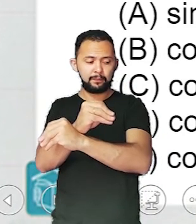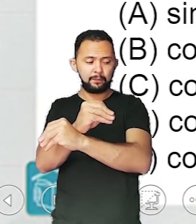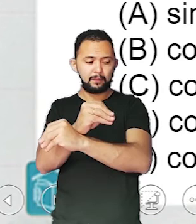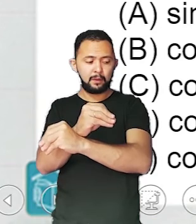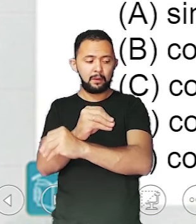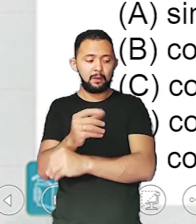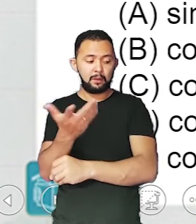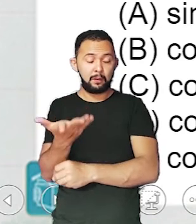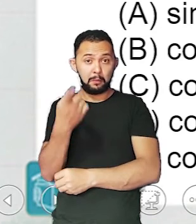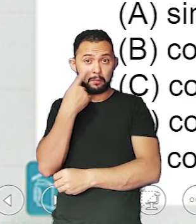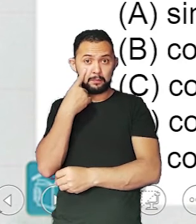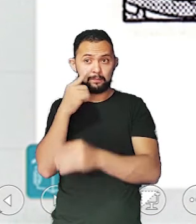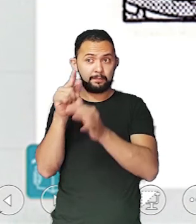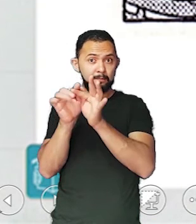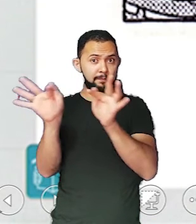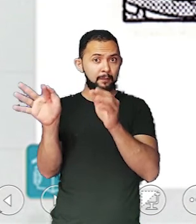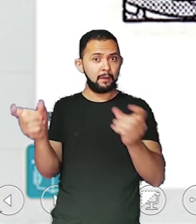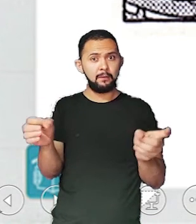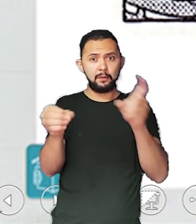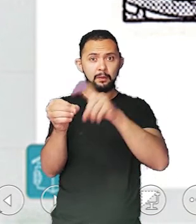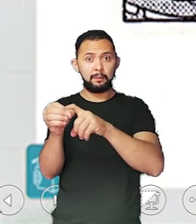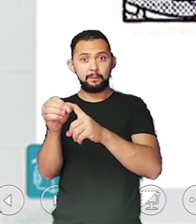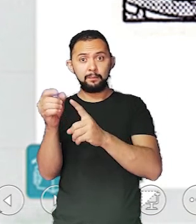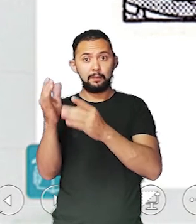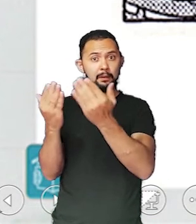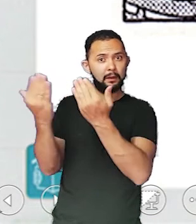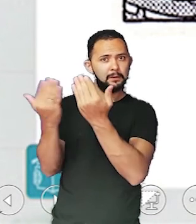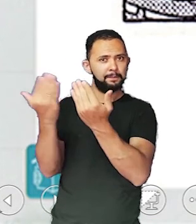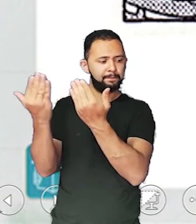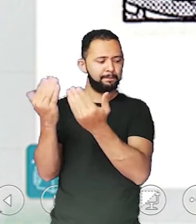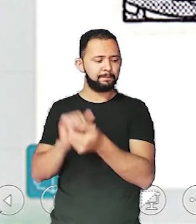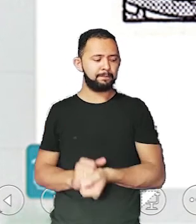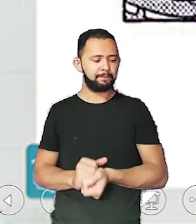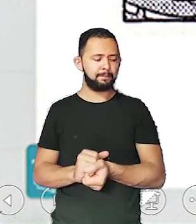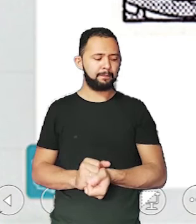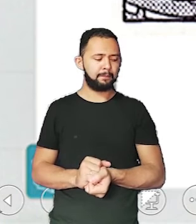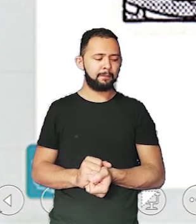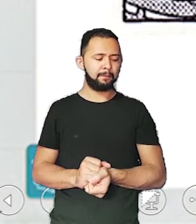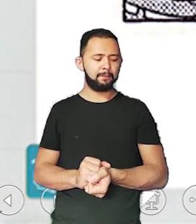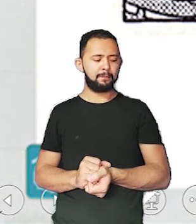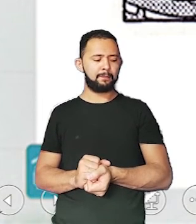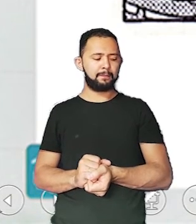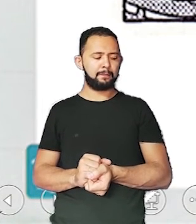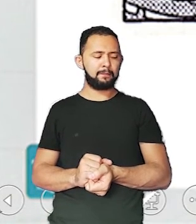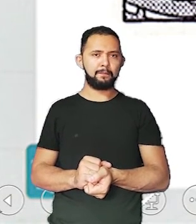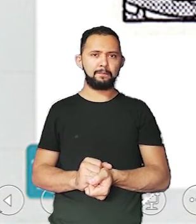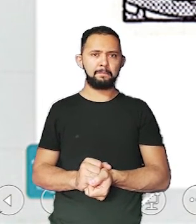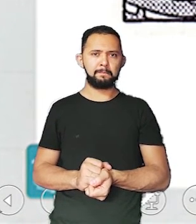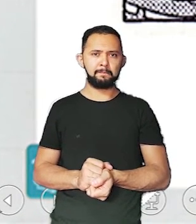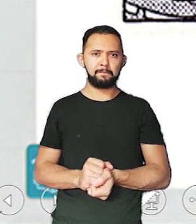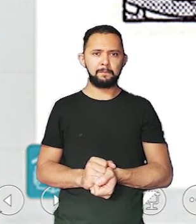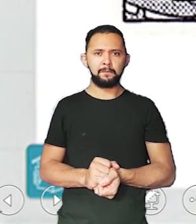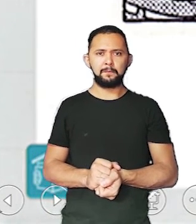creme, certo? Então, vamos voltar lá no quadrinho. É o último quadrinho. Vou me aproximar mais daqui, gente. Vou tampar um pouquinho a